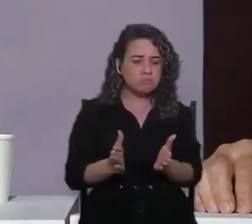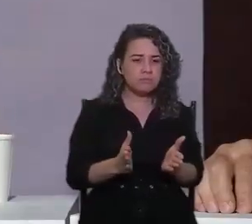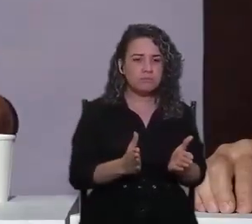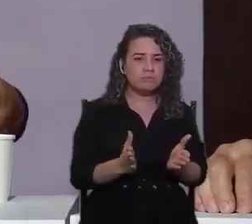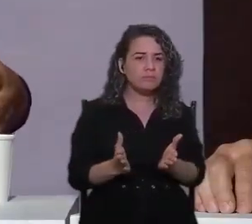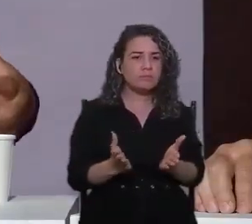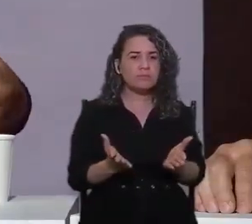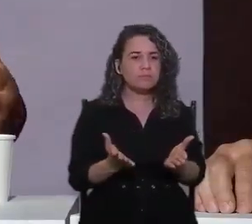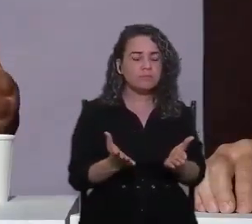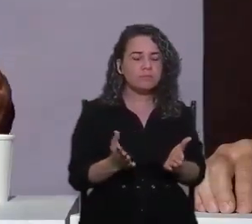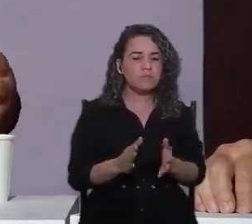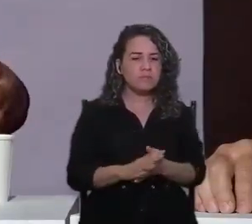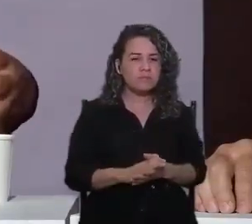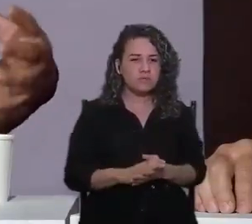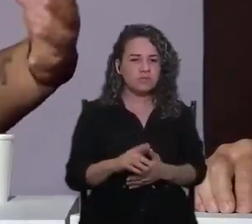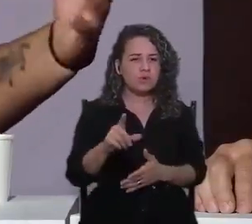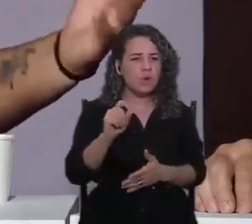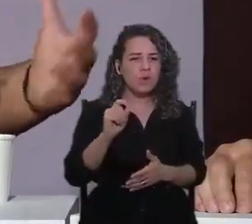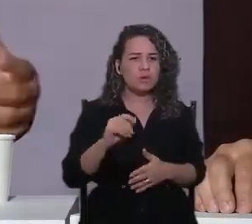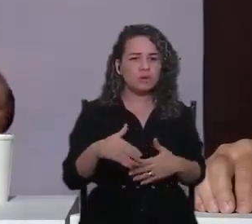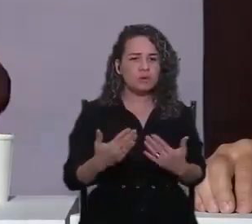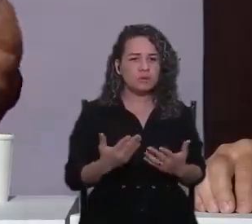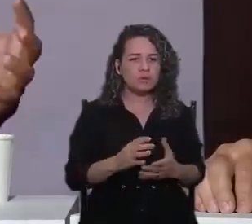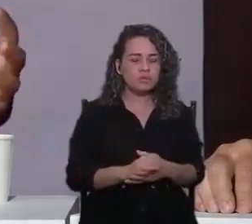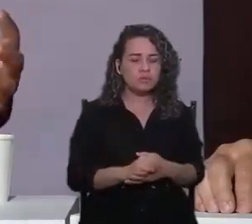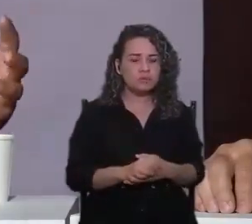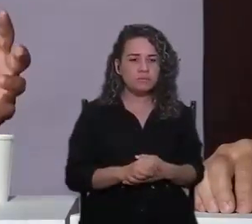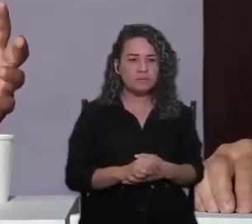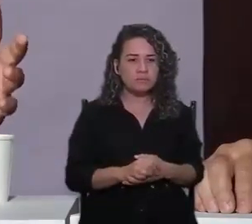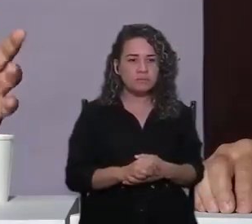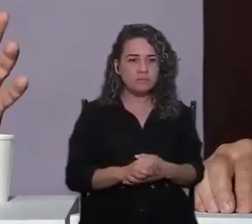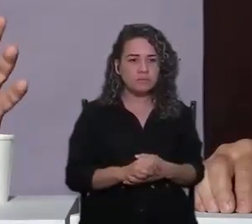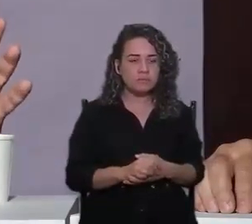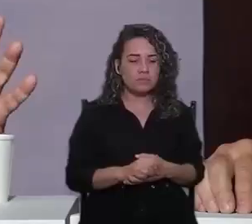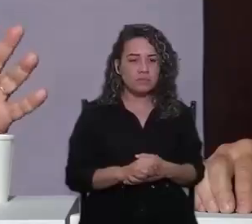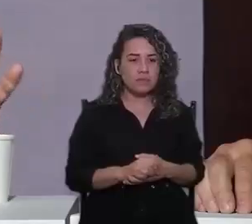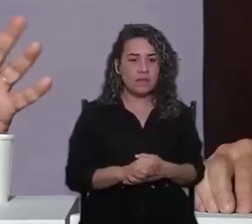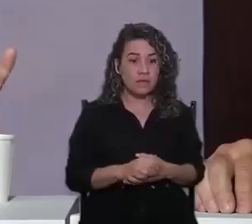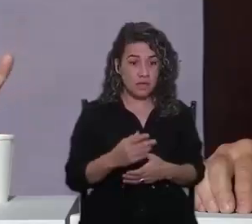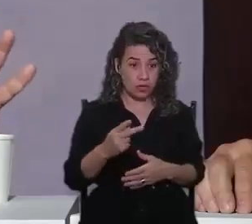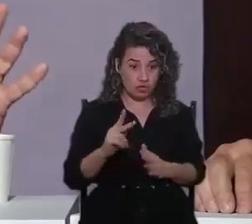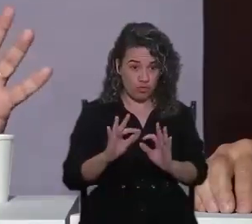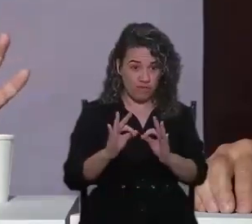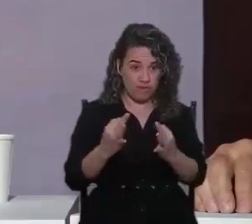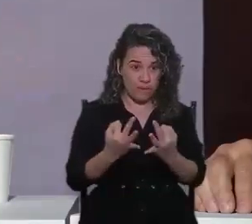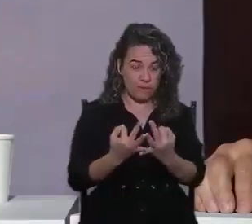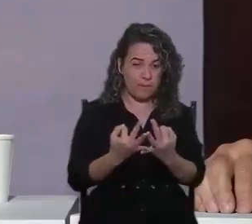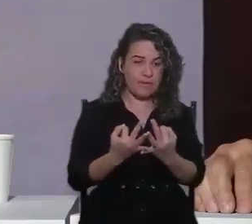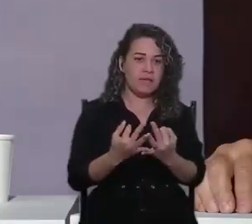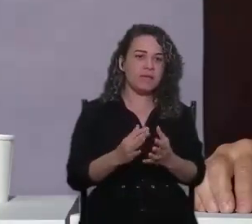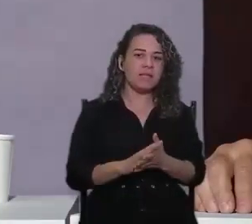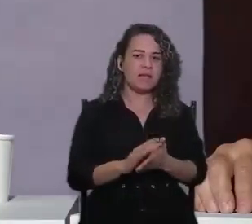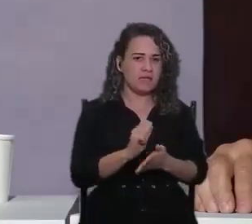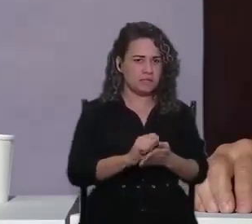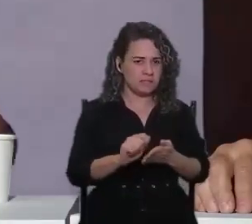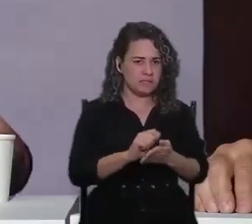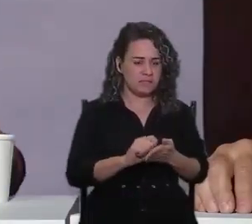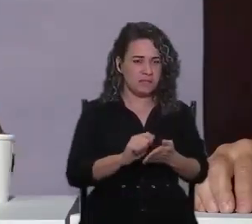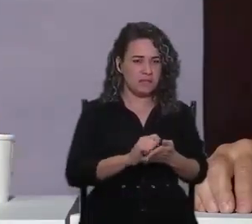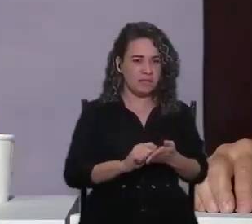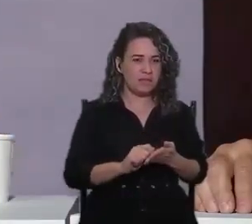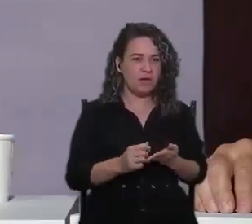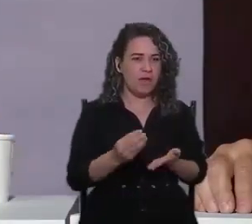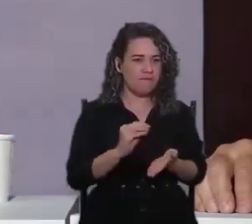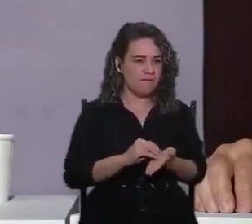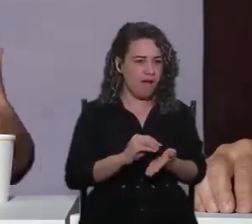escritor para você foi uma, né, na sua família não é ser original, né? Ou seja, é falta de originalidade. Queria que você falasse um pouco